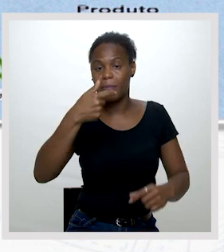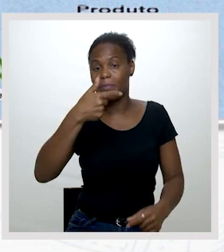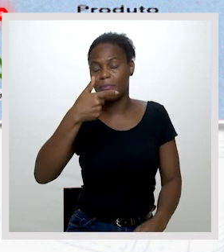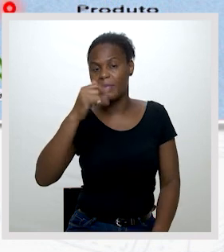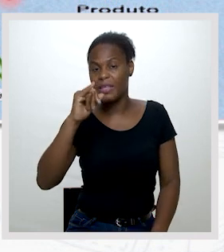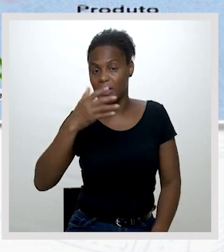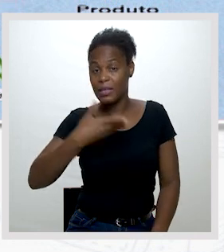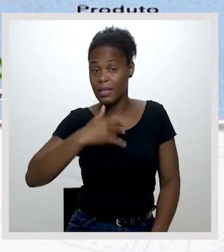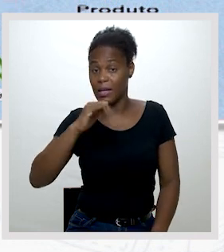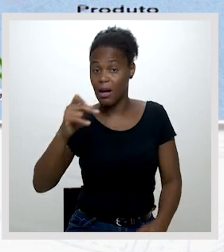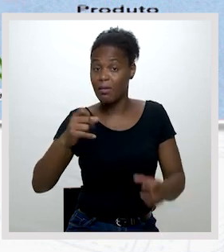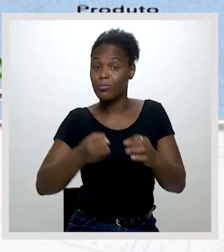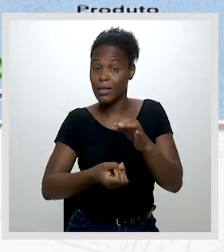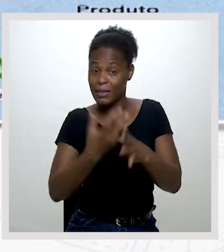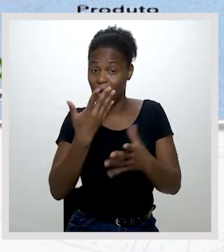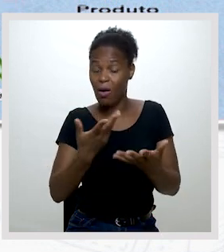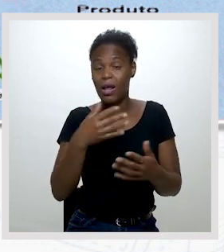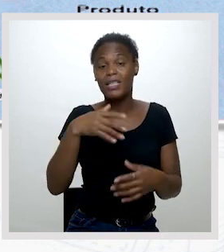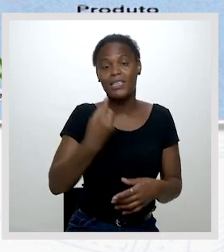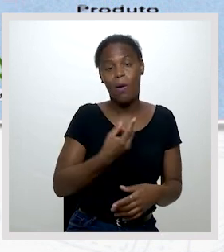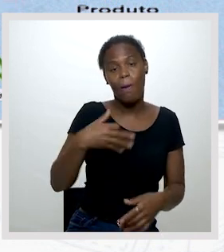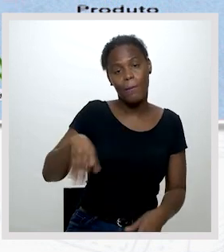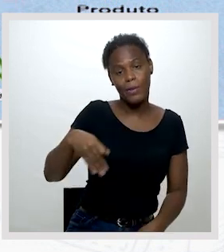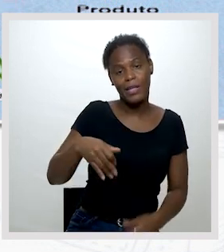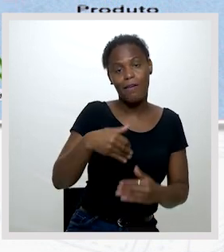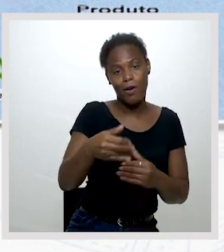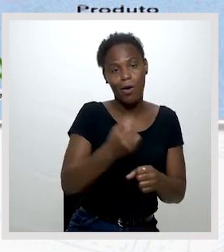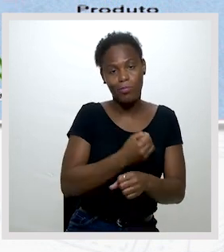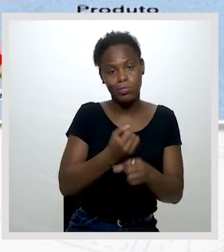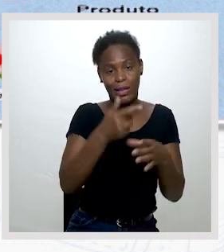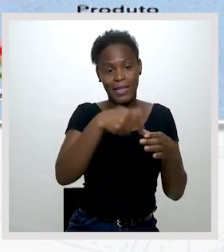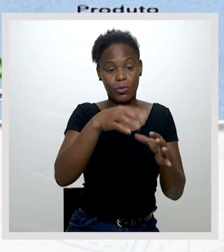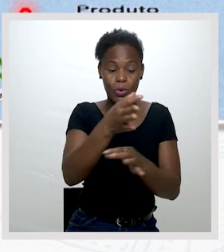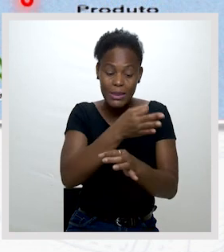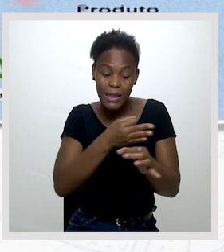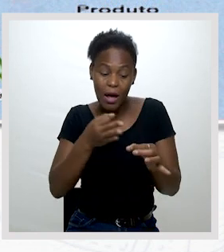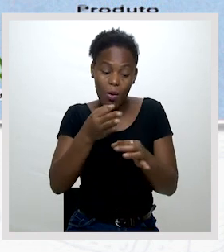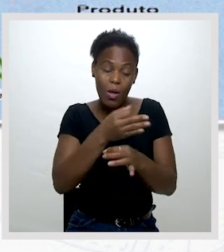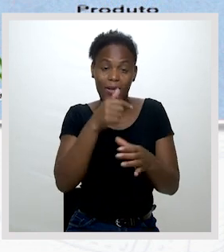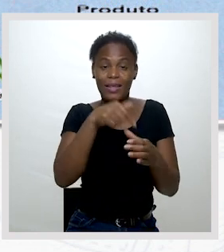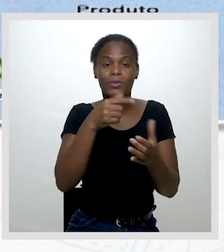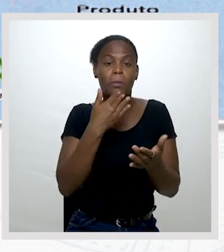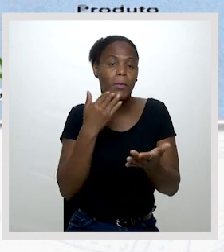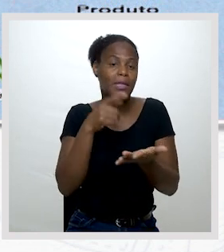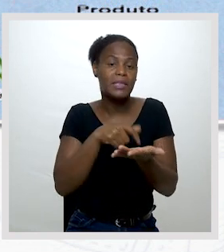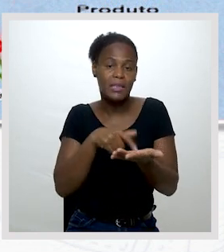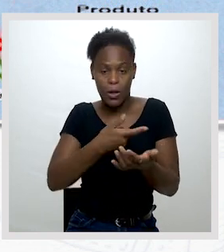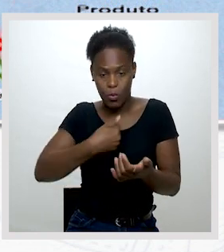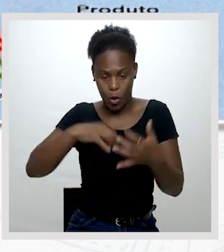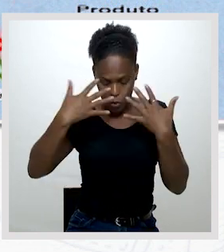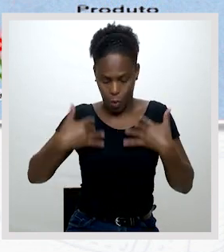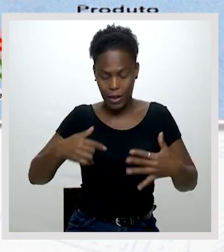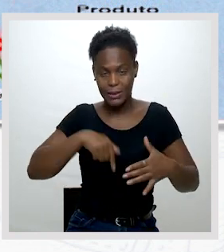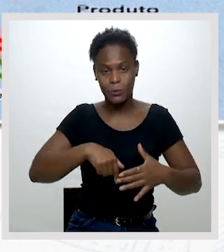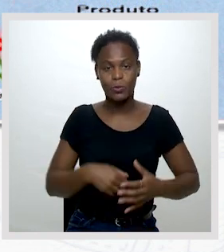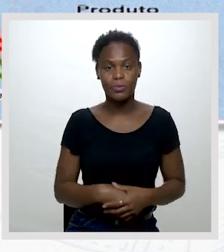cadeias polipeptídicas agora que são proteínas que vão atuar agora dentro da célula consoante a necessidade do